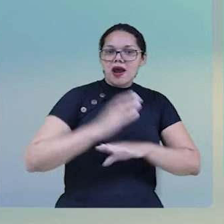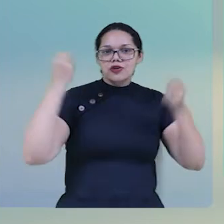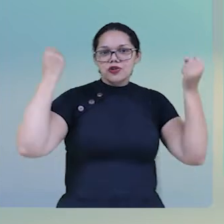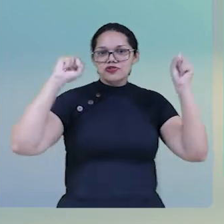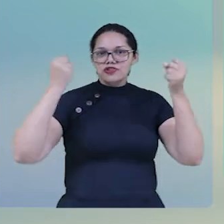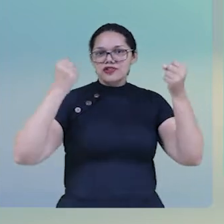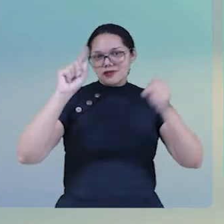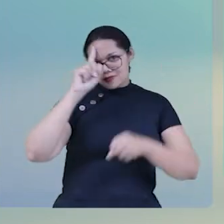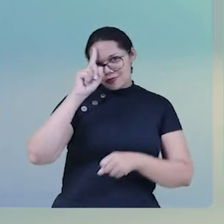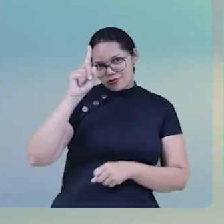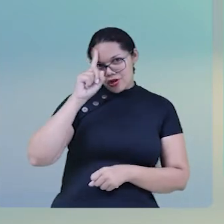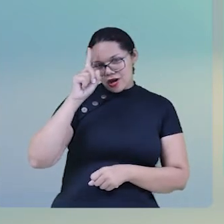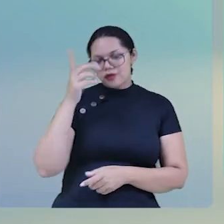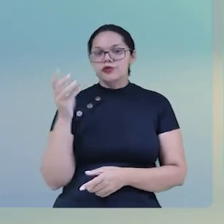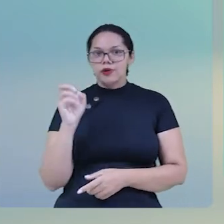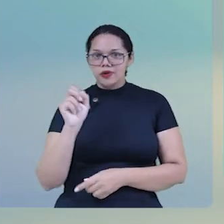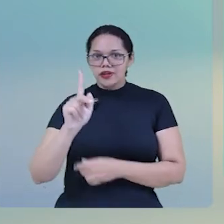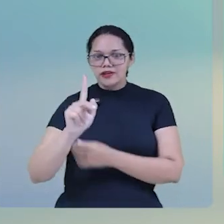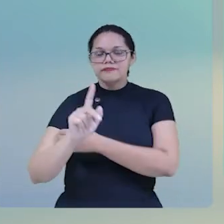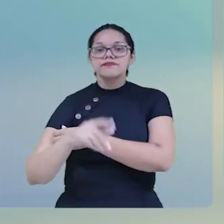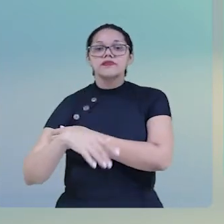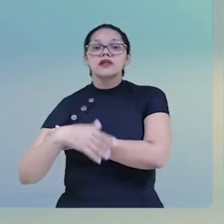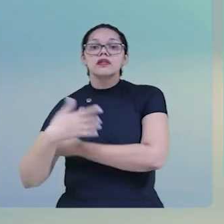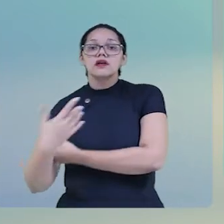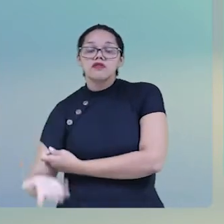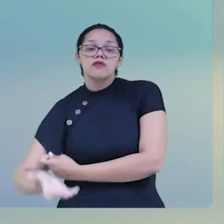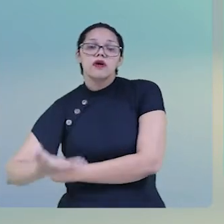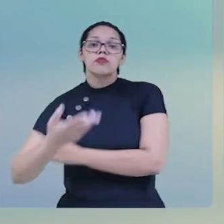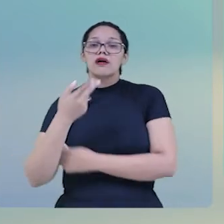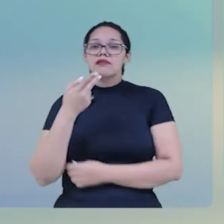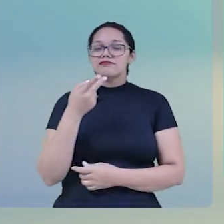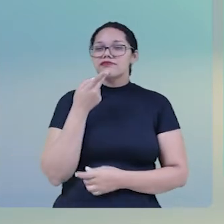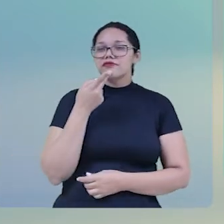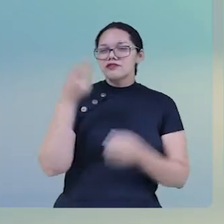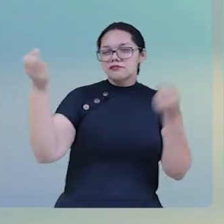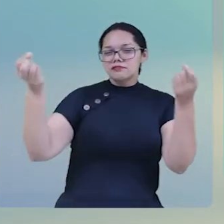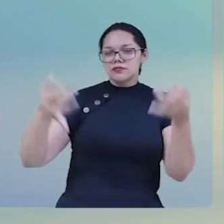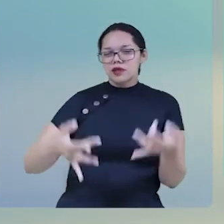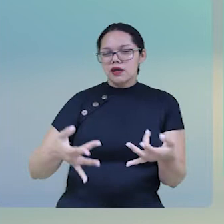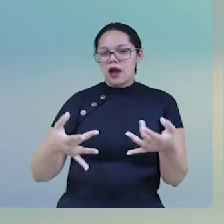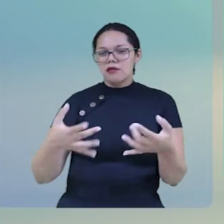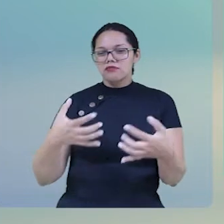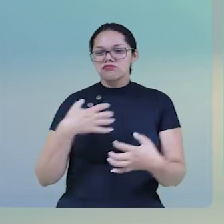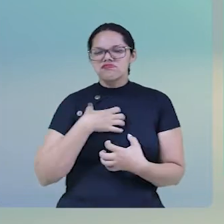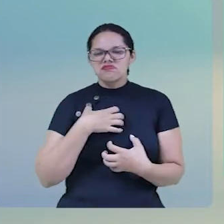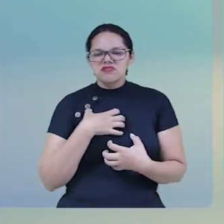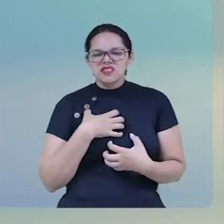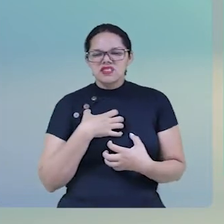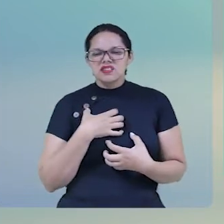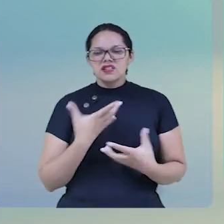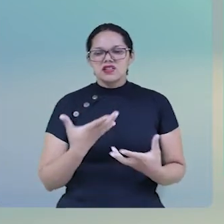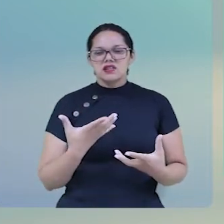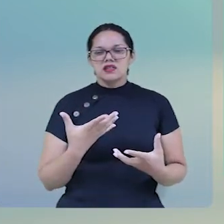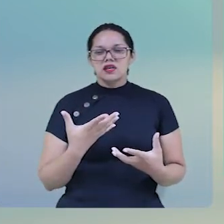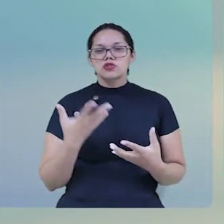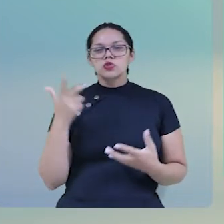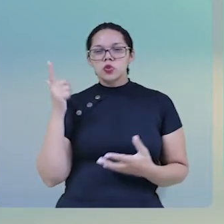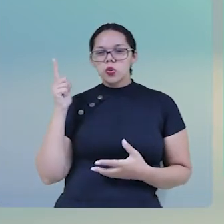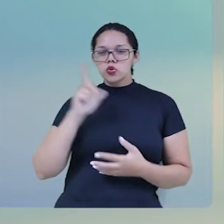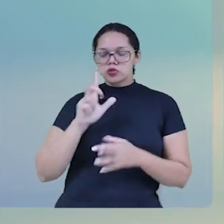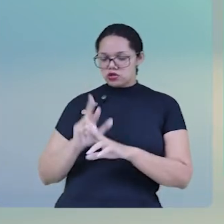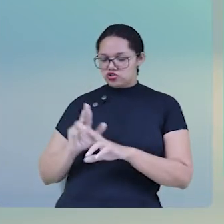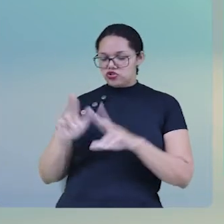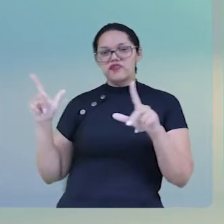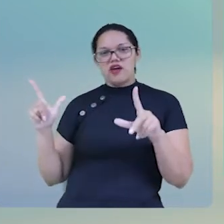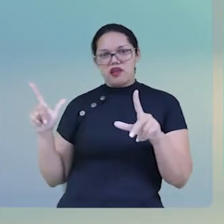exercício físico, ok? Então vamos lá. Vamos falar de alguns dos sintomas da diabetes tipo 1, para que a gente consiga diferenciar